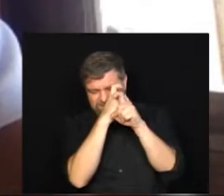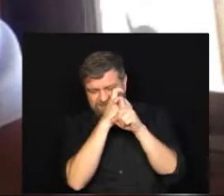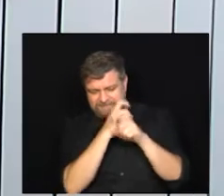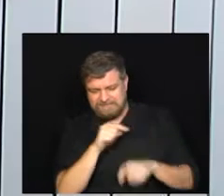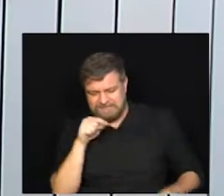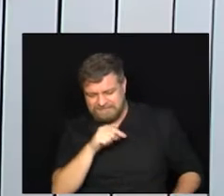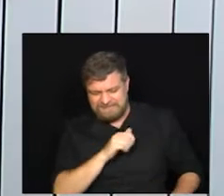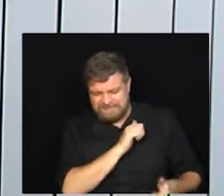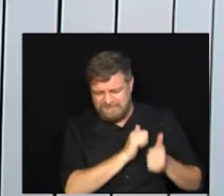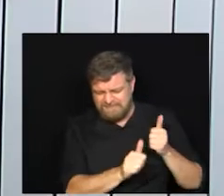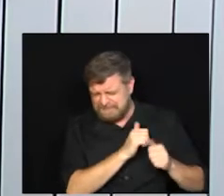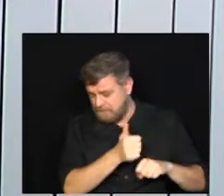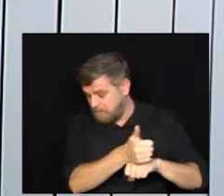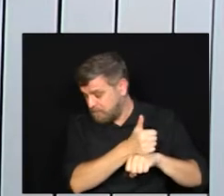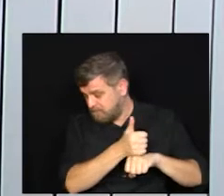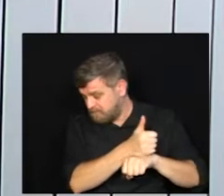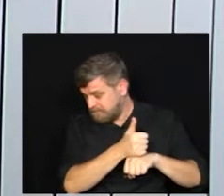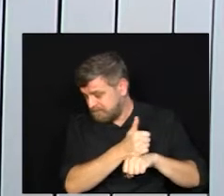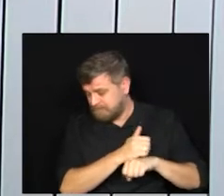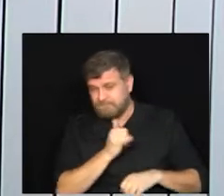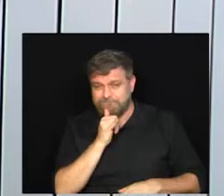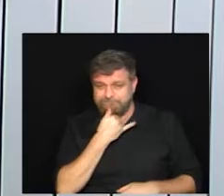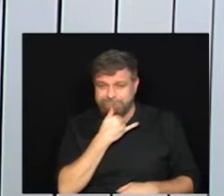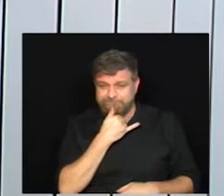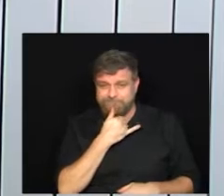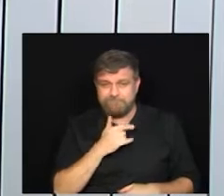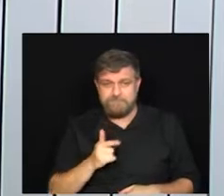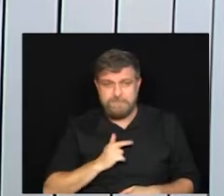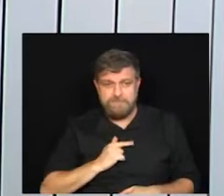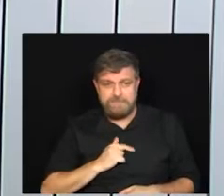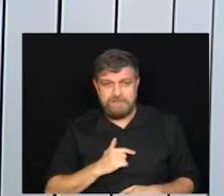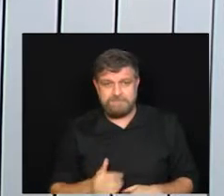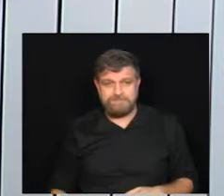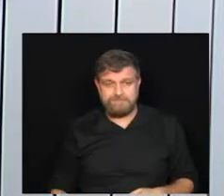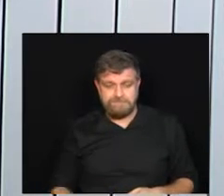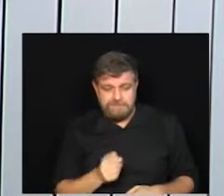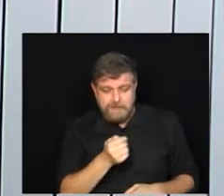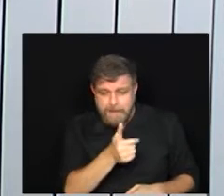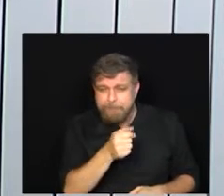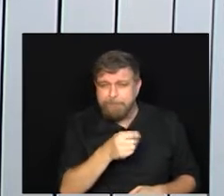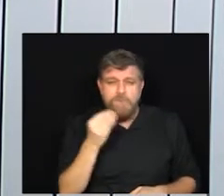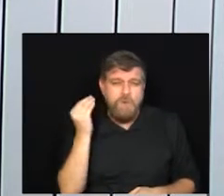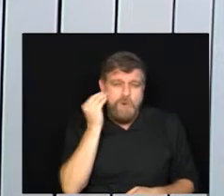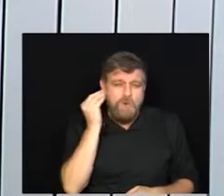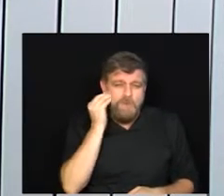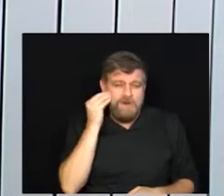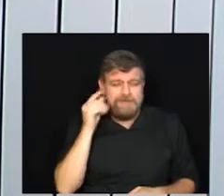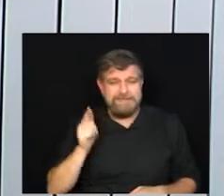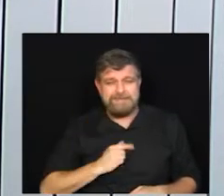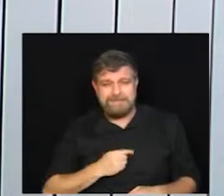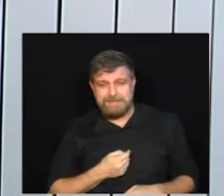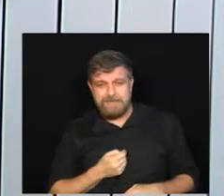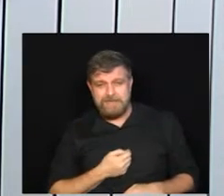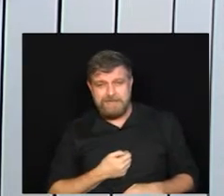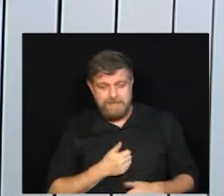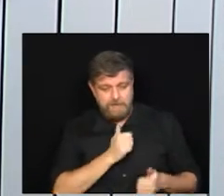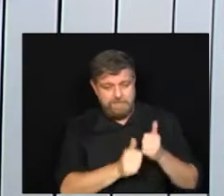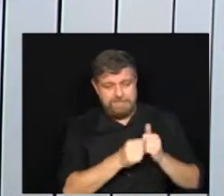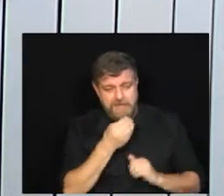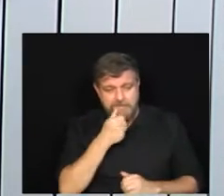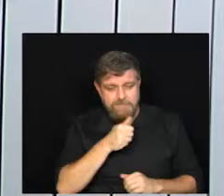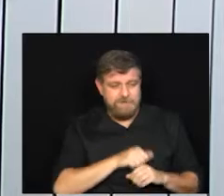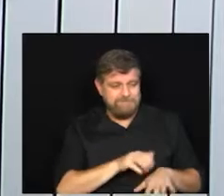para virar jogador profissional. Infelizmente, é aquele funil muito curto, né? Muitos bons atletas ficam